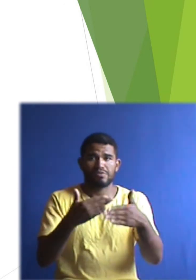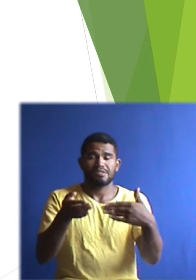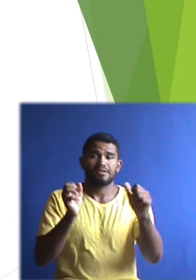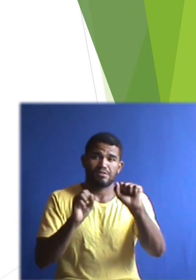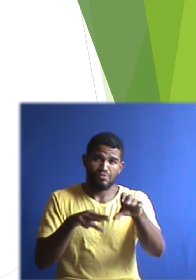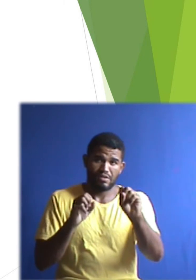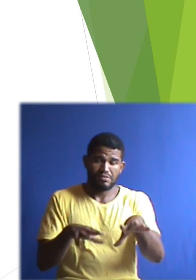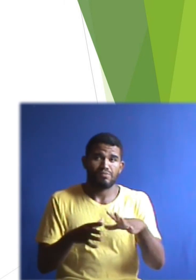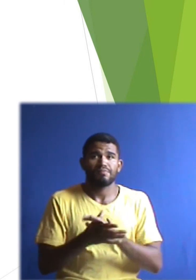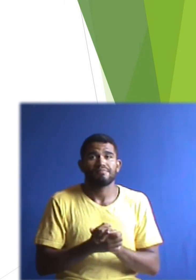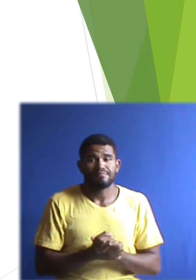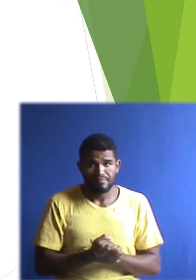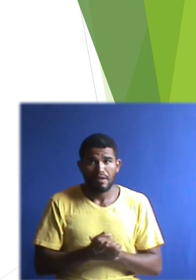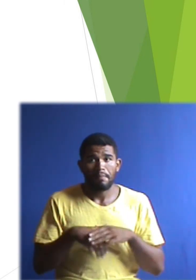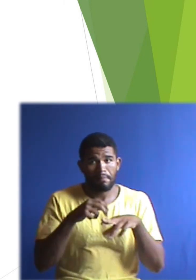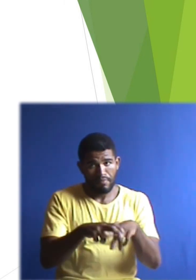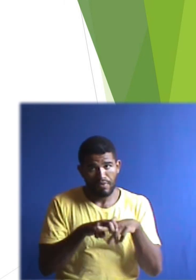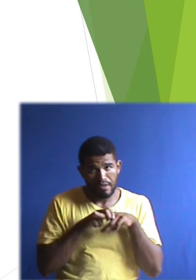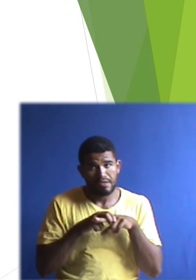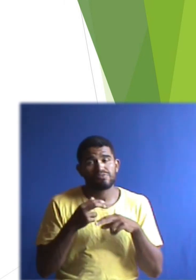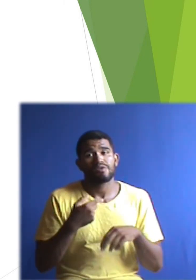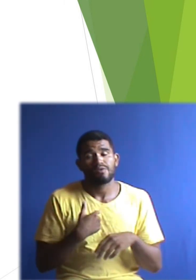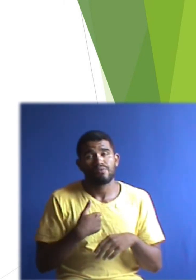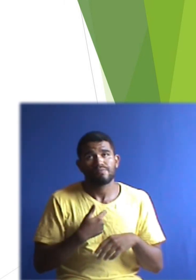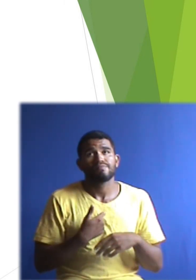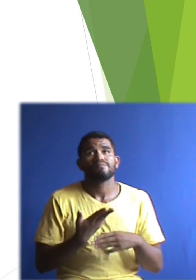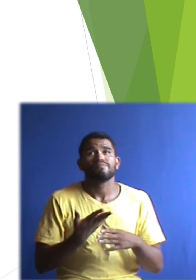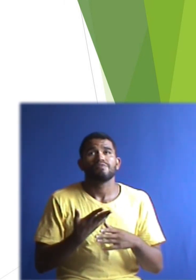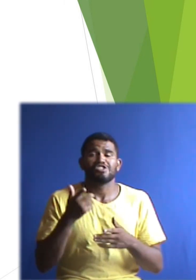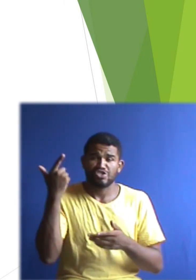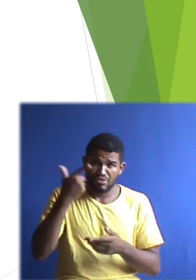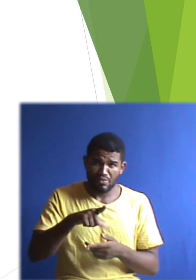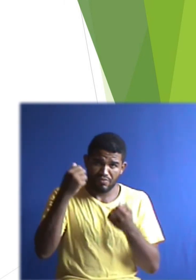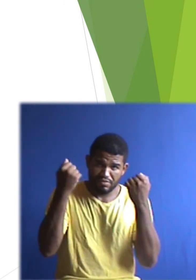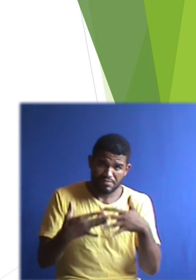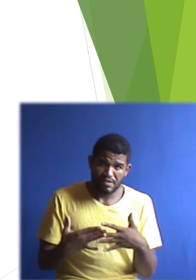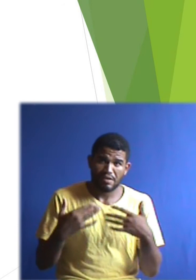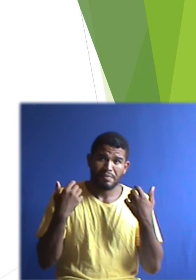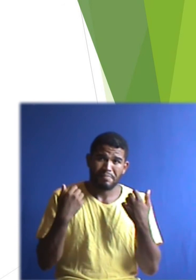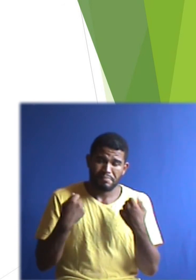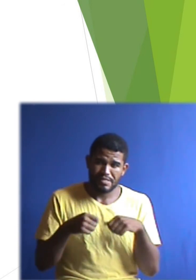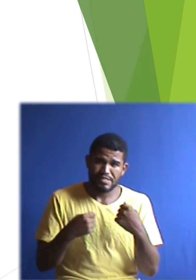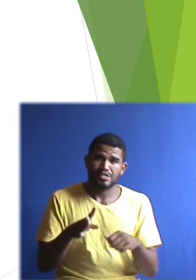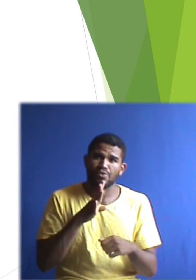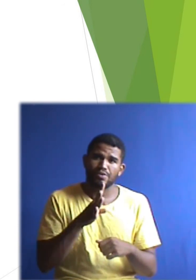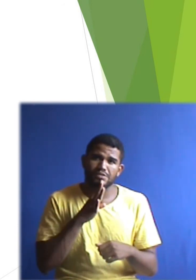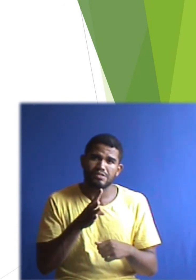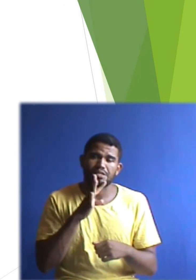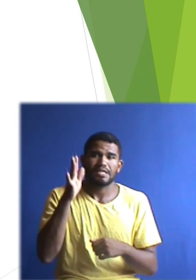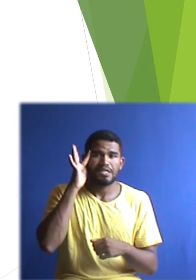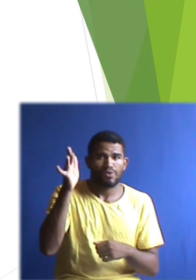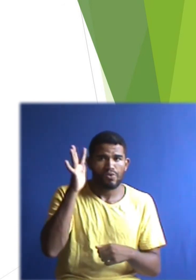educação. Por isso que eu bato de novo nessa tecla. Tenha domínio teórico